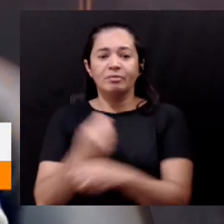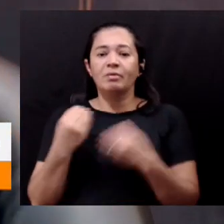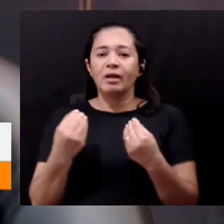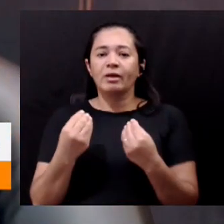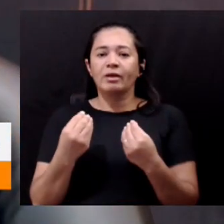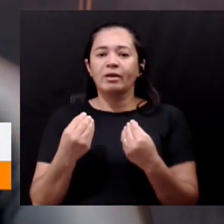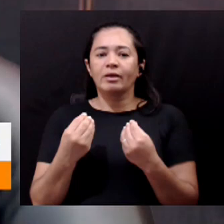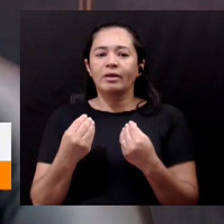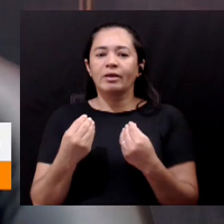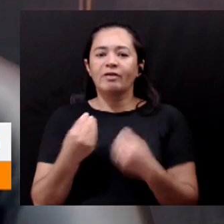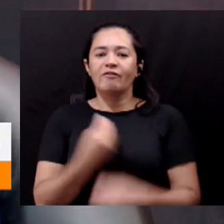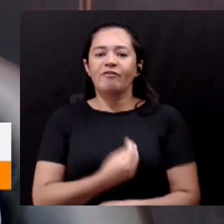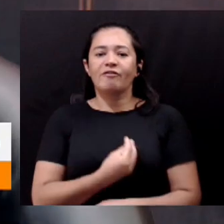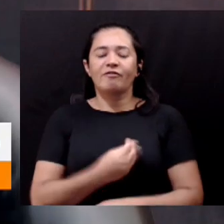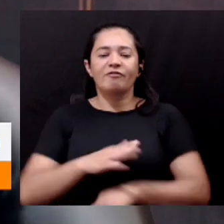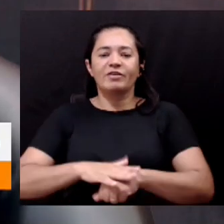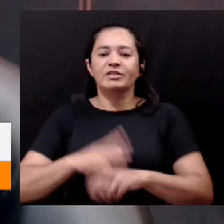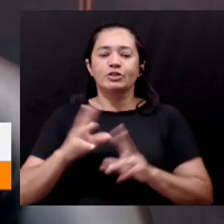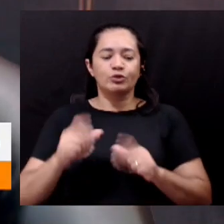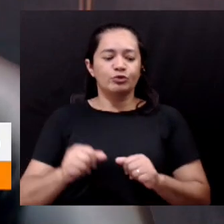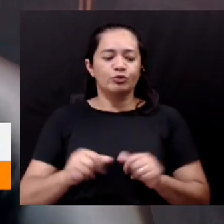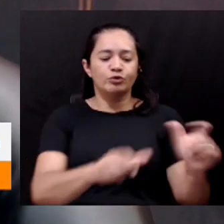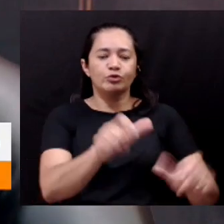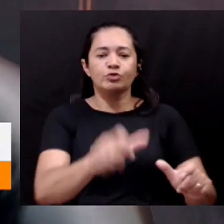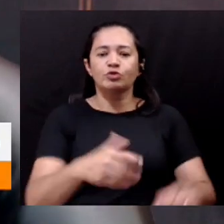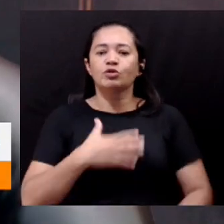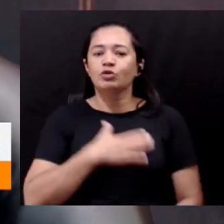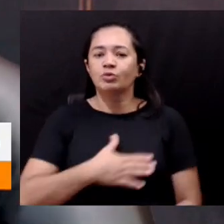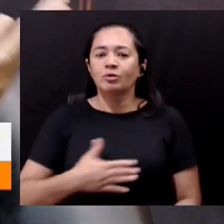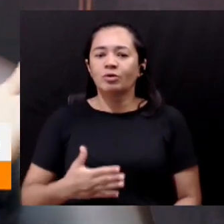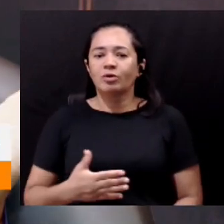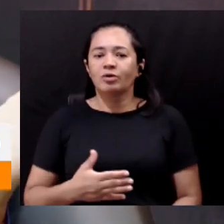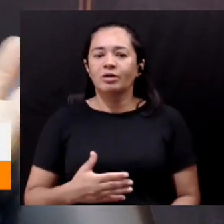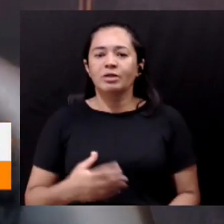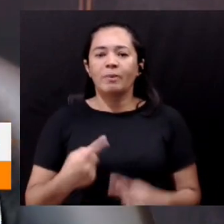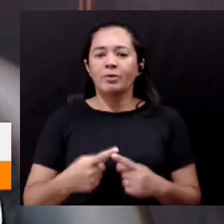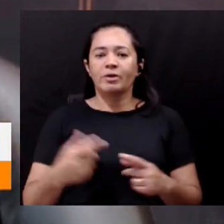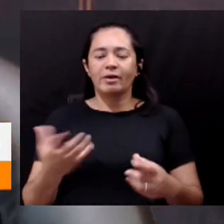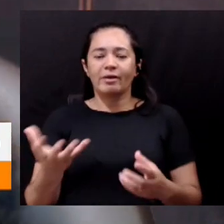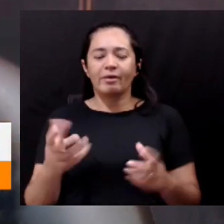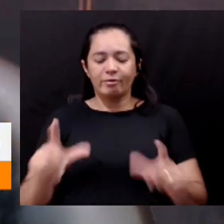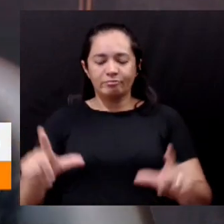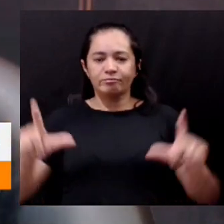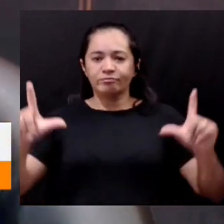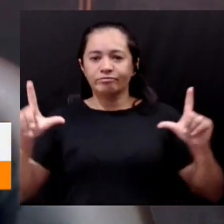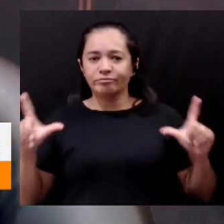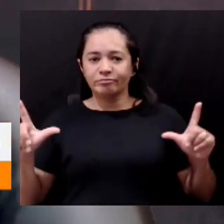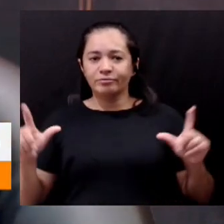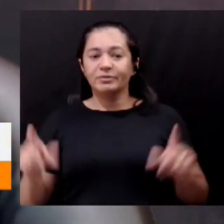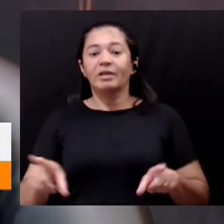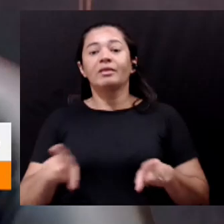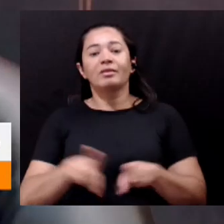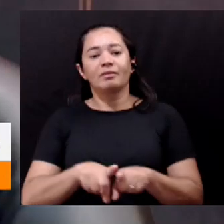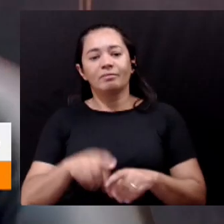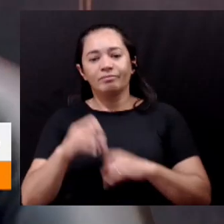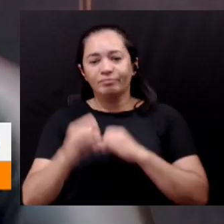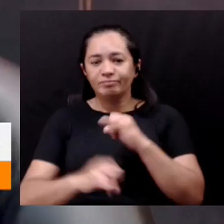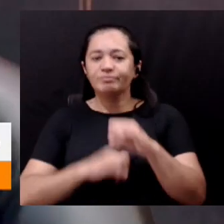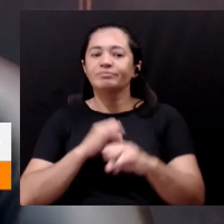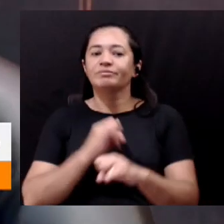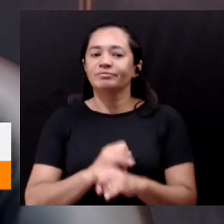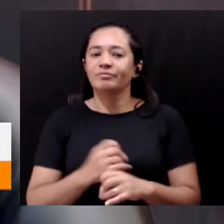receber esse reconhecimento externo. Uhum. E aí, eu acho que a questão da internet, da tela, da rede social, eu vou Sim. voltar para